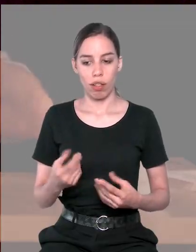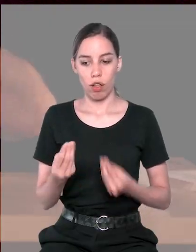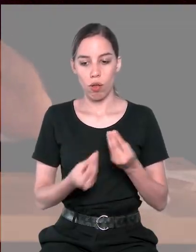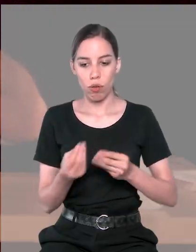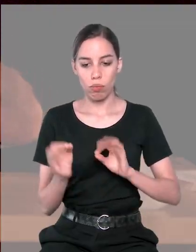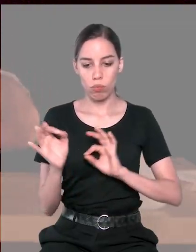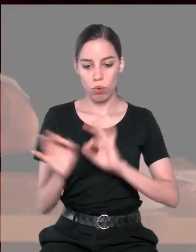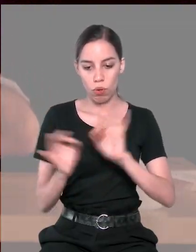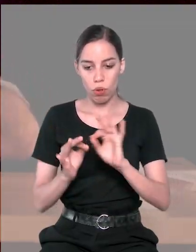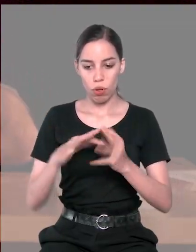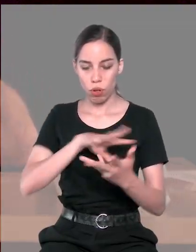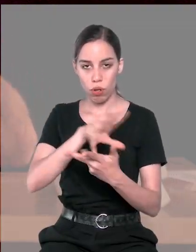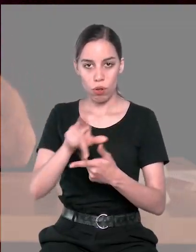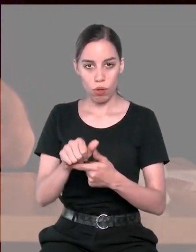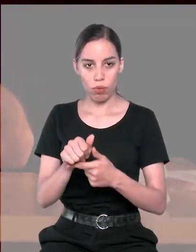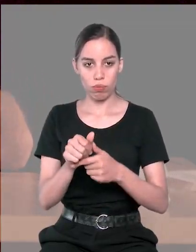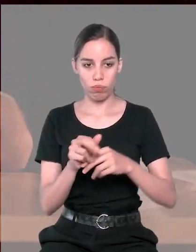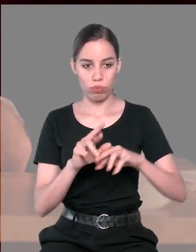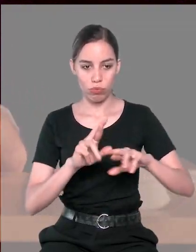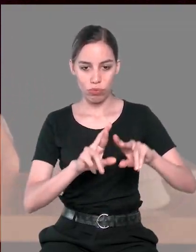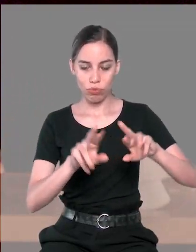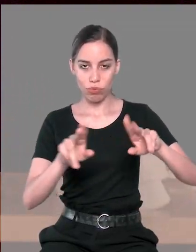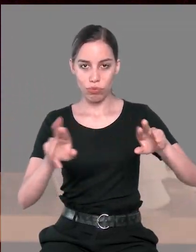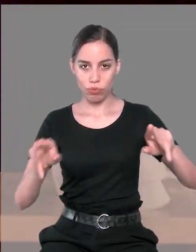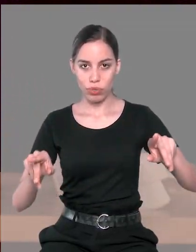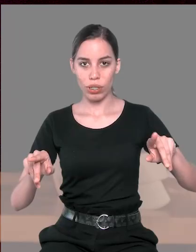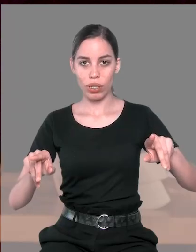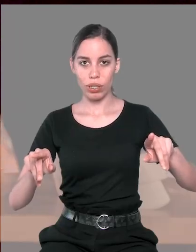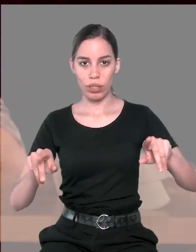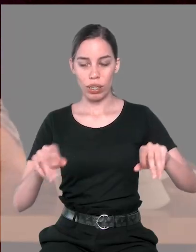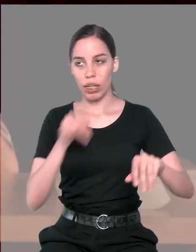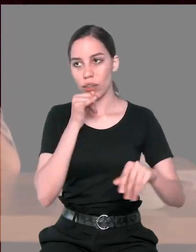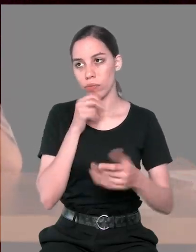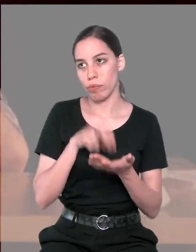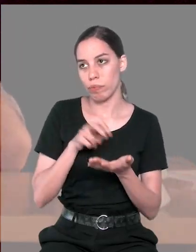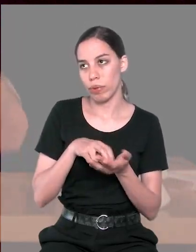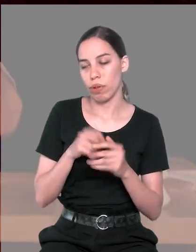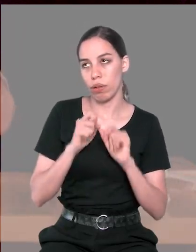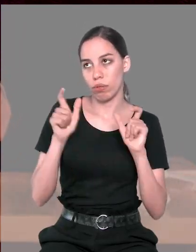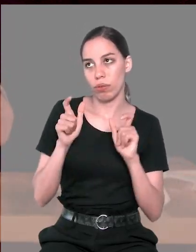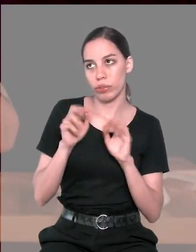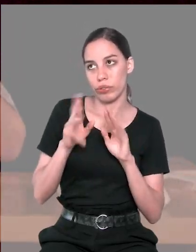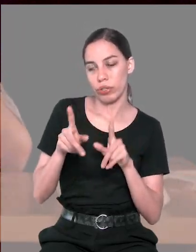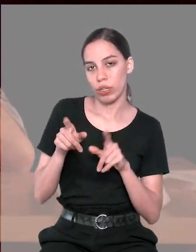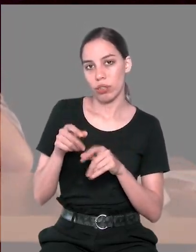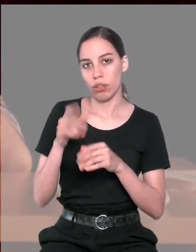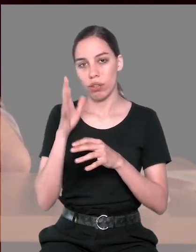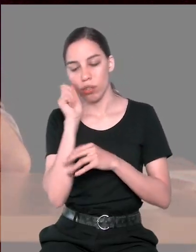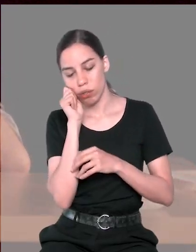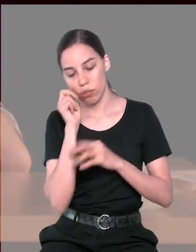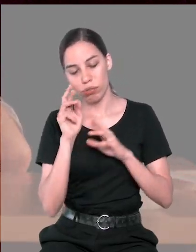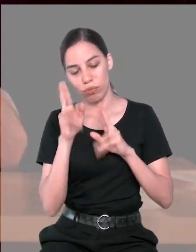organização desses mundos heterogêneos. E que nós vamos mudando. Quando a gente acorda de manhã, a gente está de um jeito. Quando a gente dorme, a gente está do outro. Quando a gente